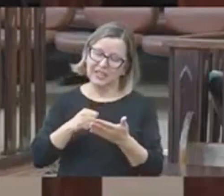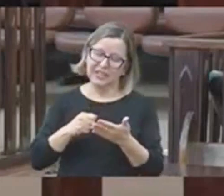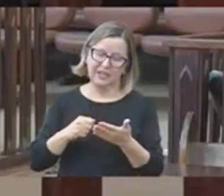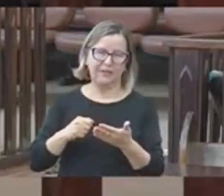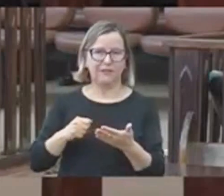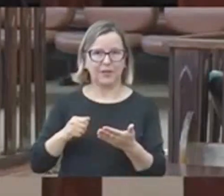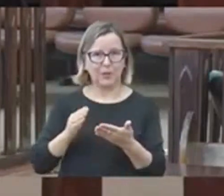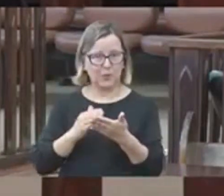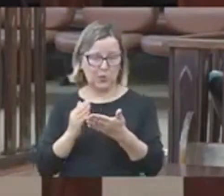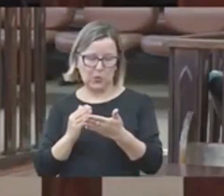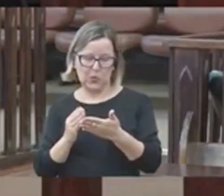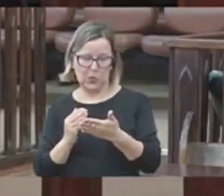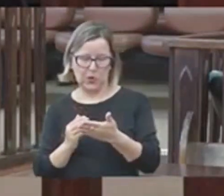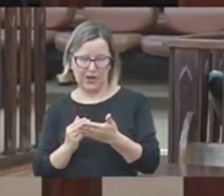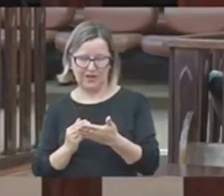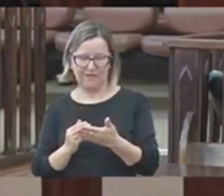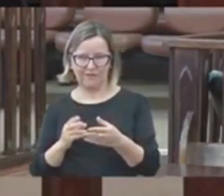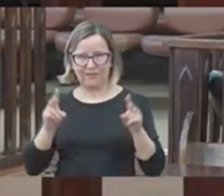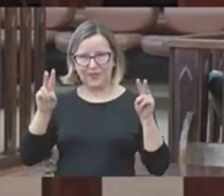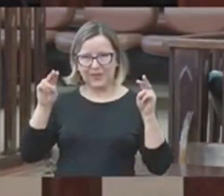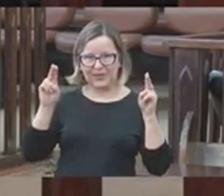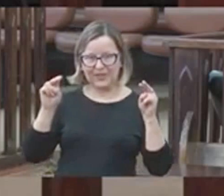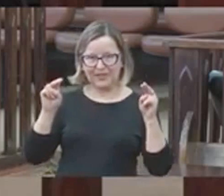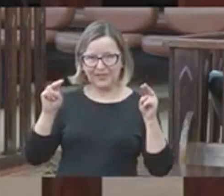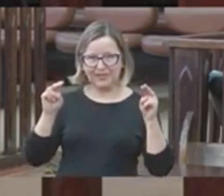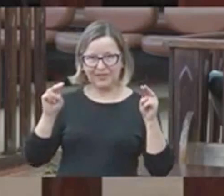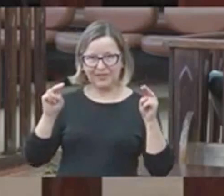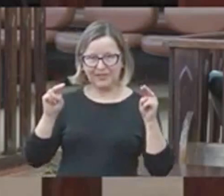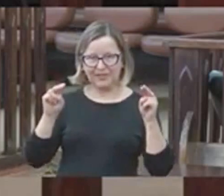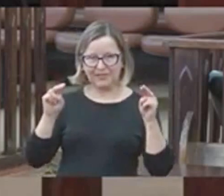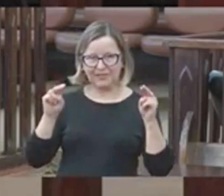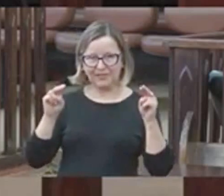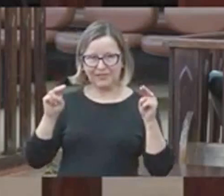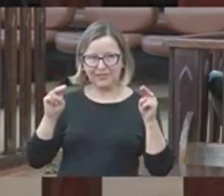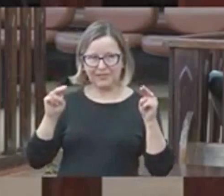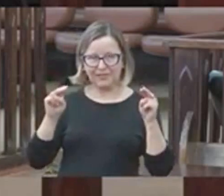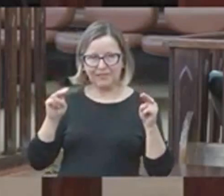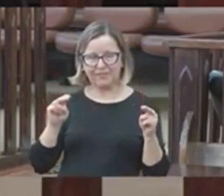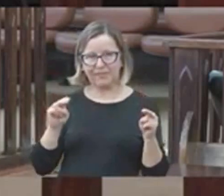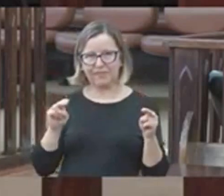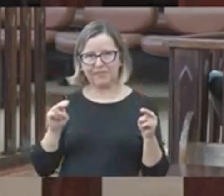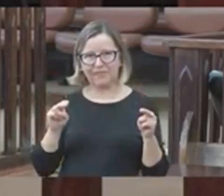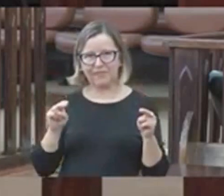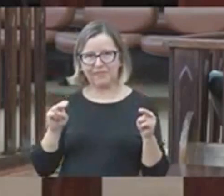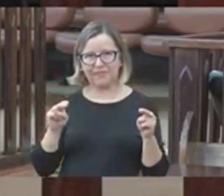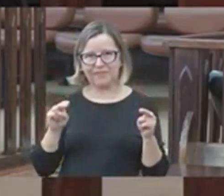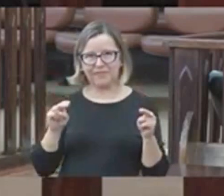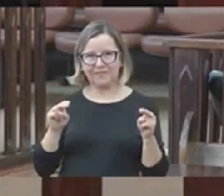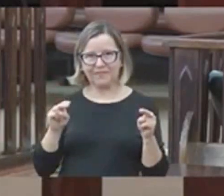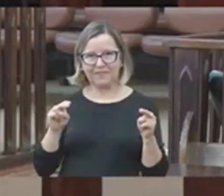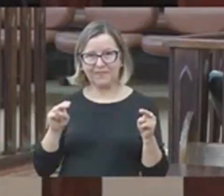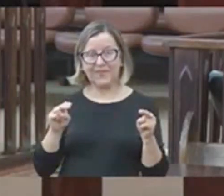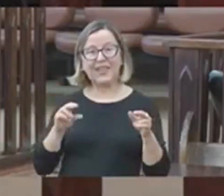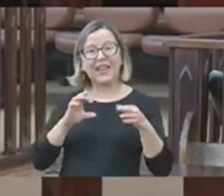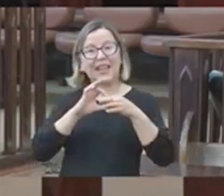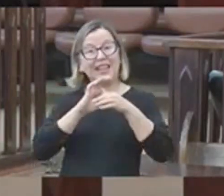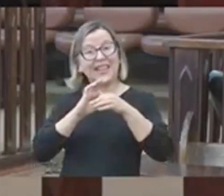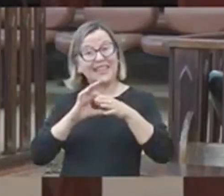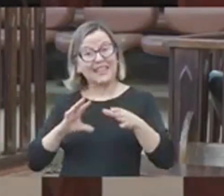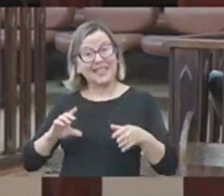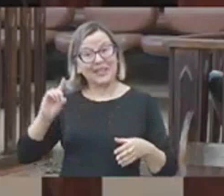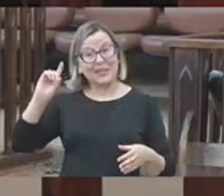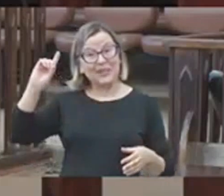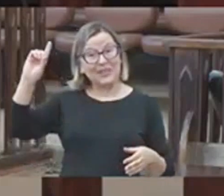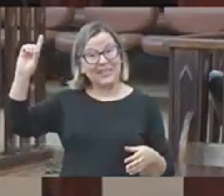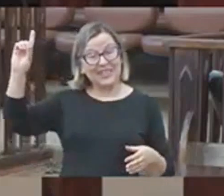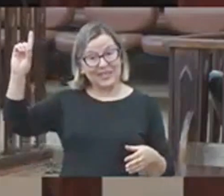O título desse livro é Deixando Família, Deixando Deus Conduzir o Barco. Nesse livro ele vai